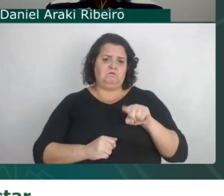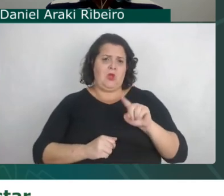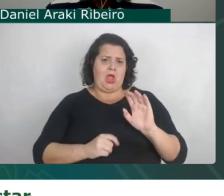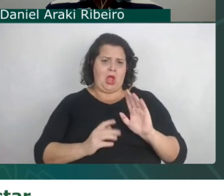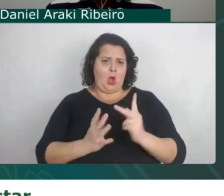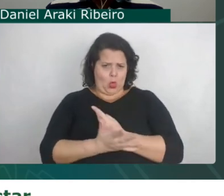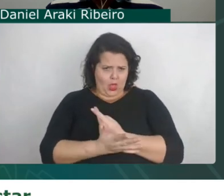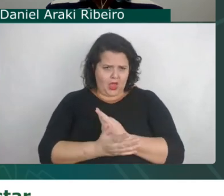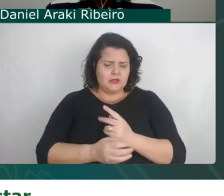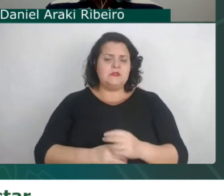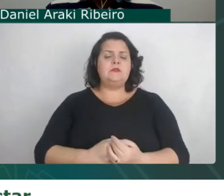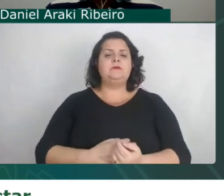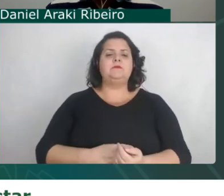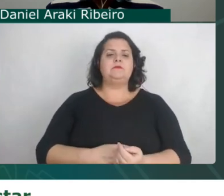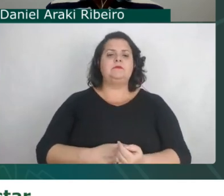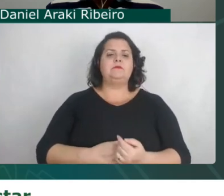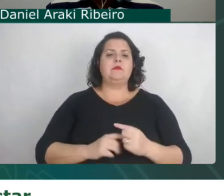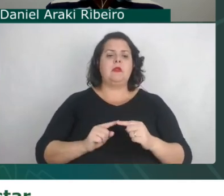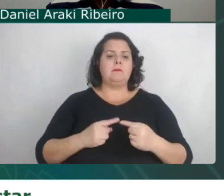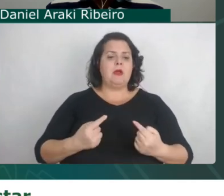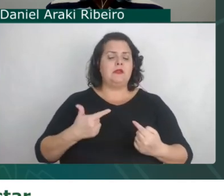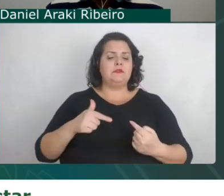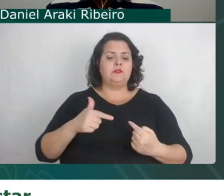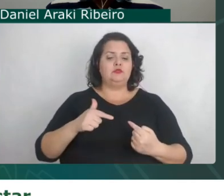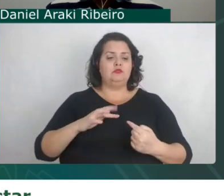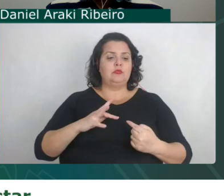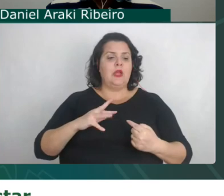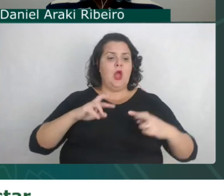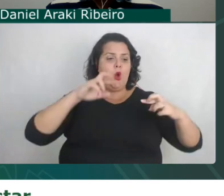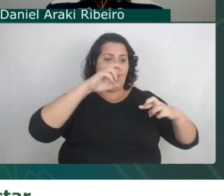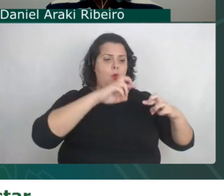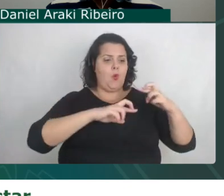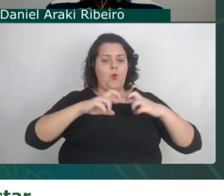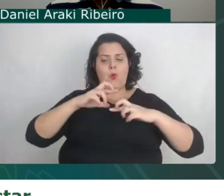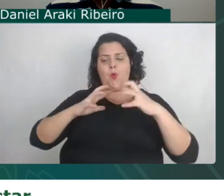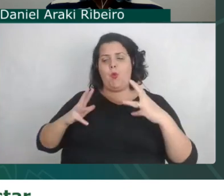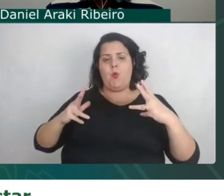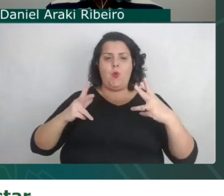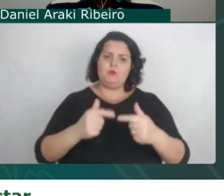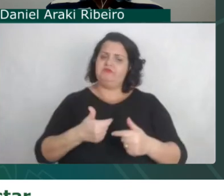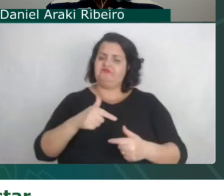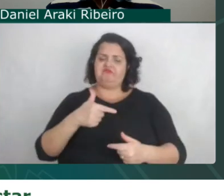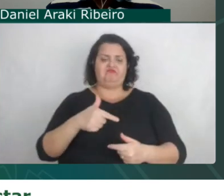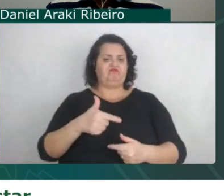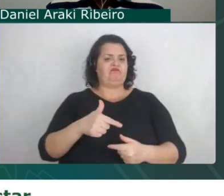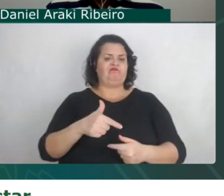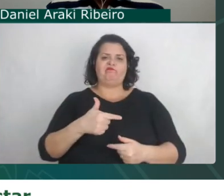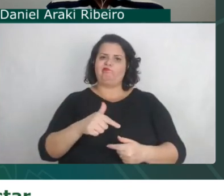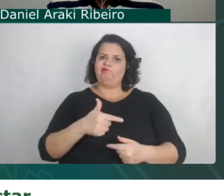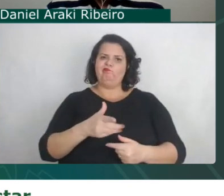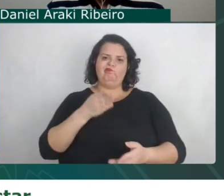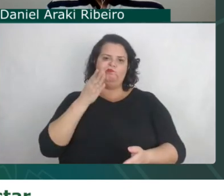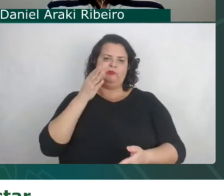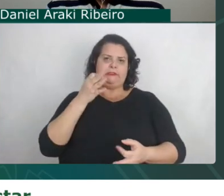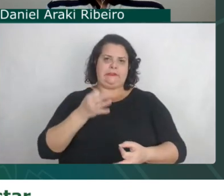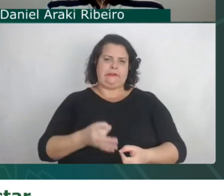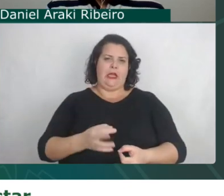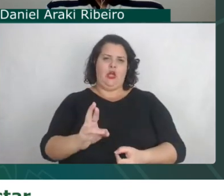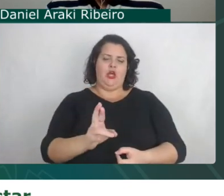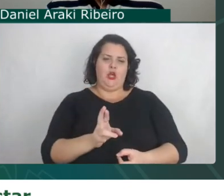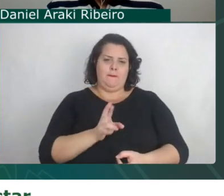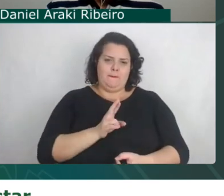gente não fecha todo o link, né, a gente não consegue ver a efetividade das intervenções de políticas públicas. Né? Se